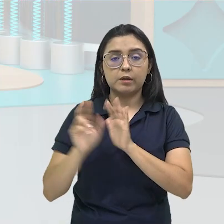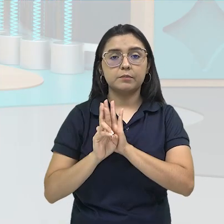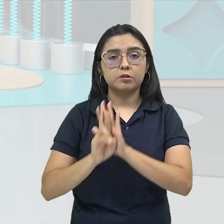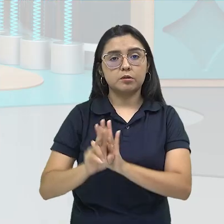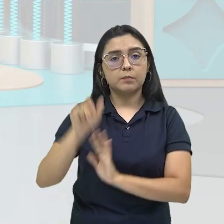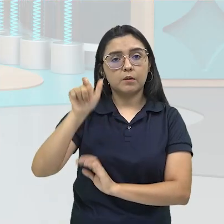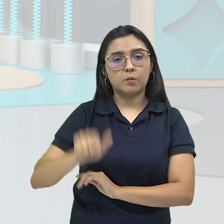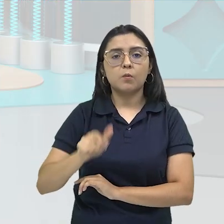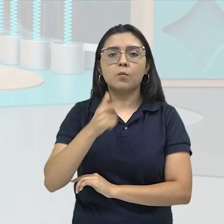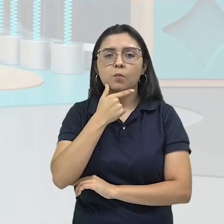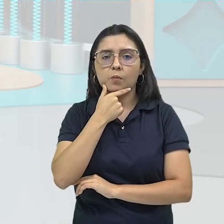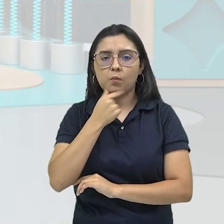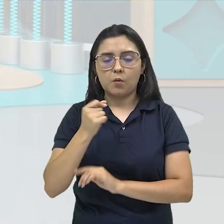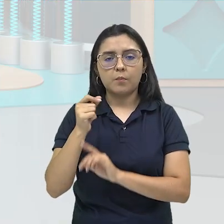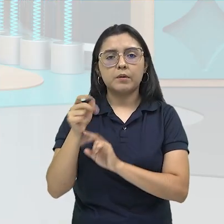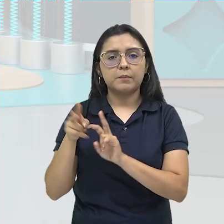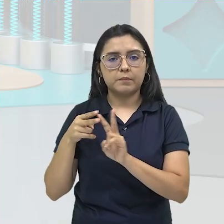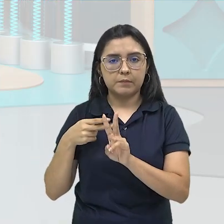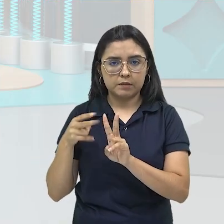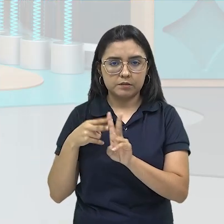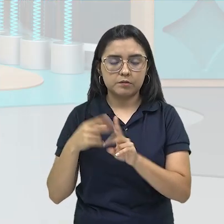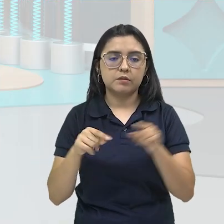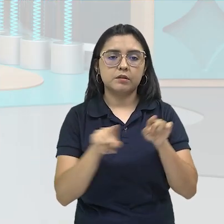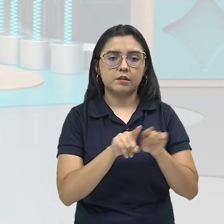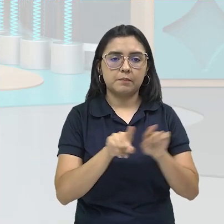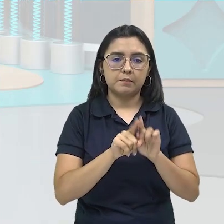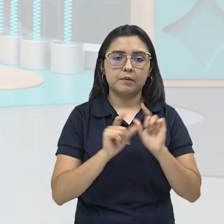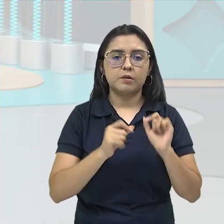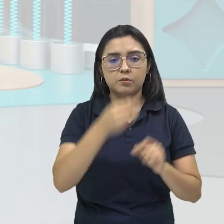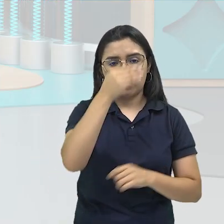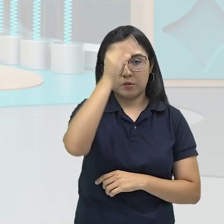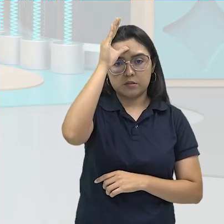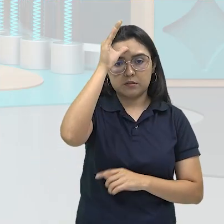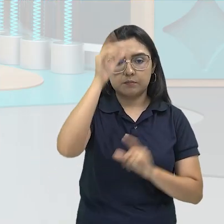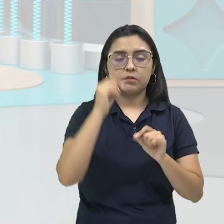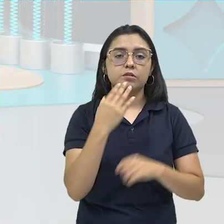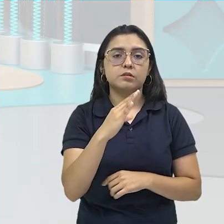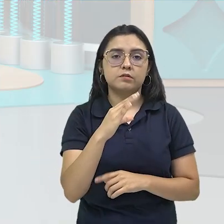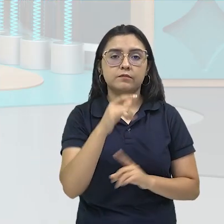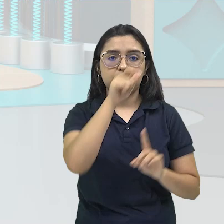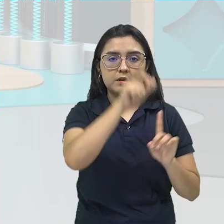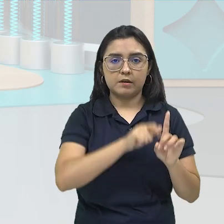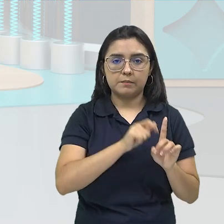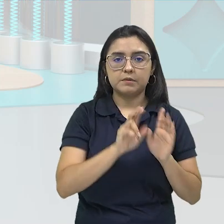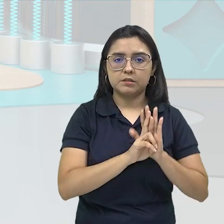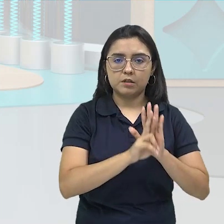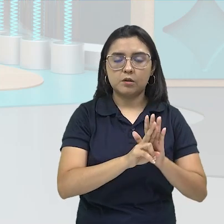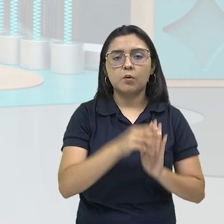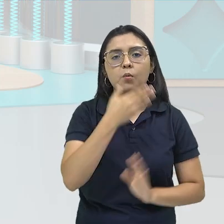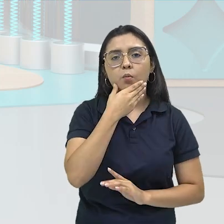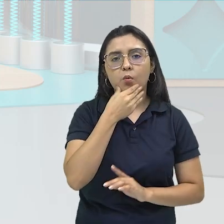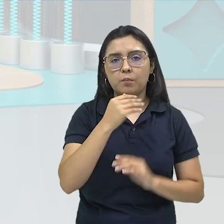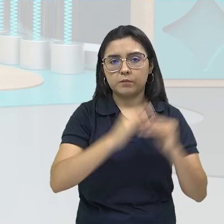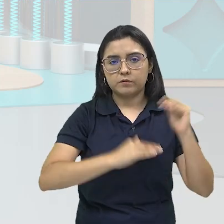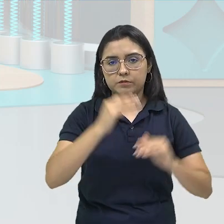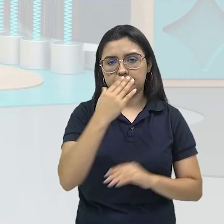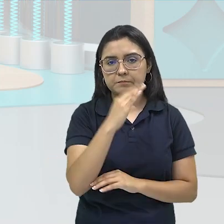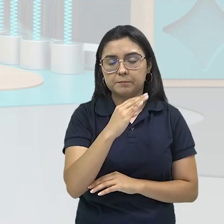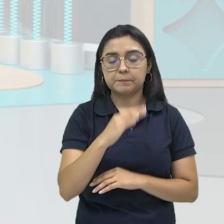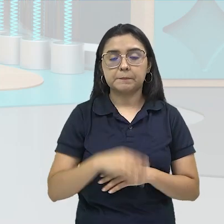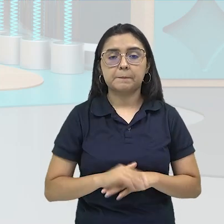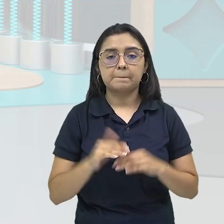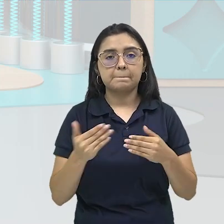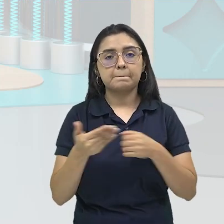pelo pajé, e o quê? O científico, que vai ser representado pelo cientista, tá bom? Com base